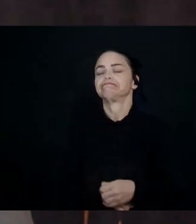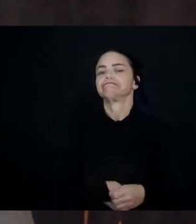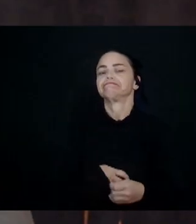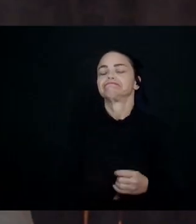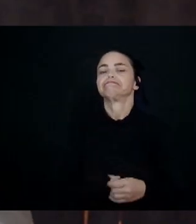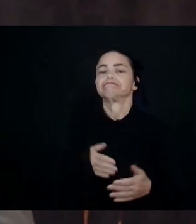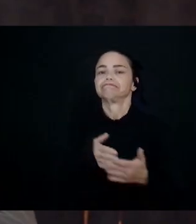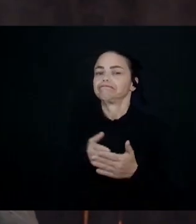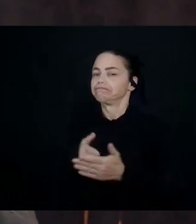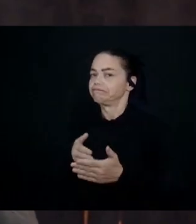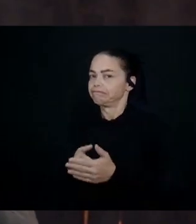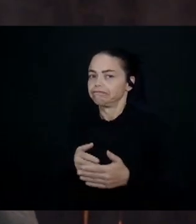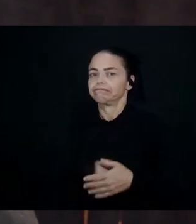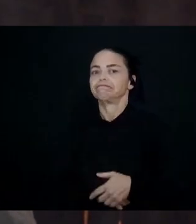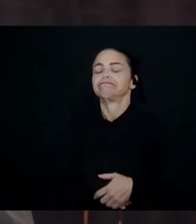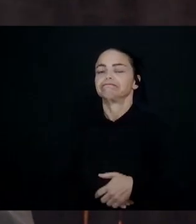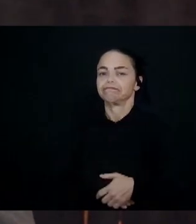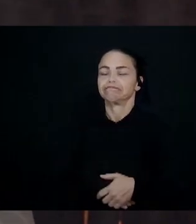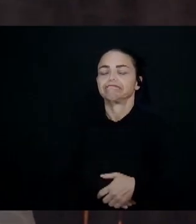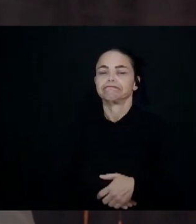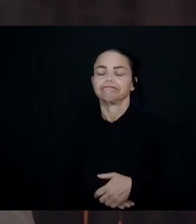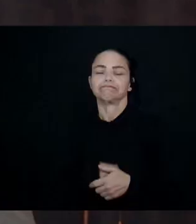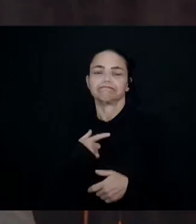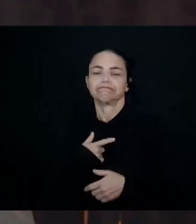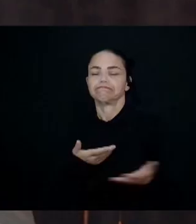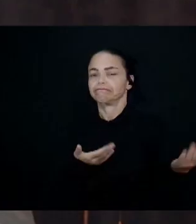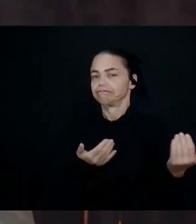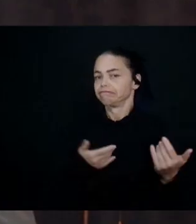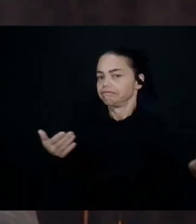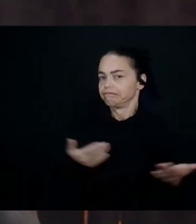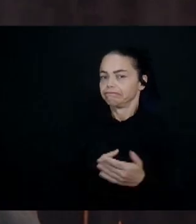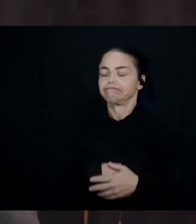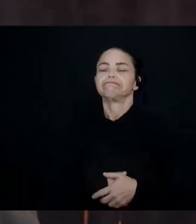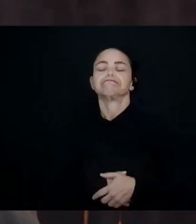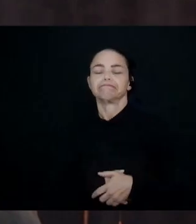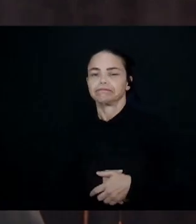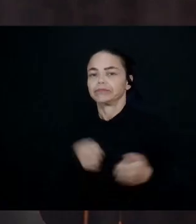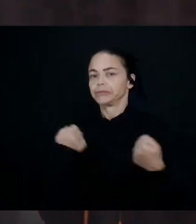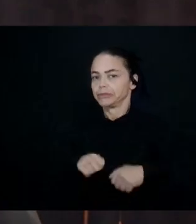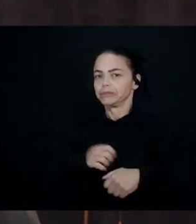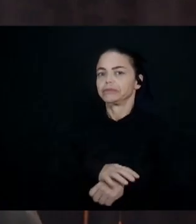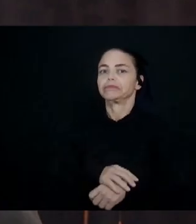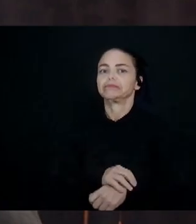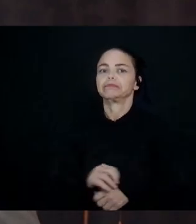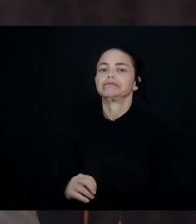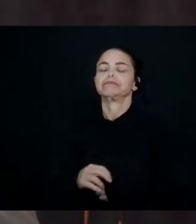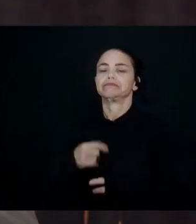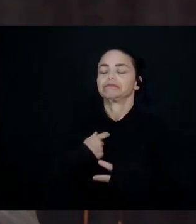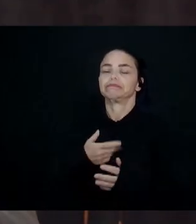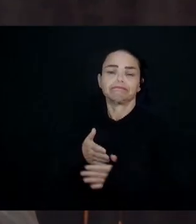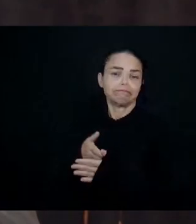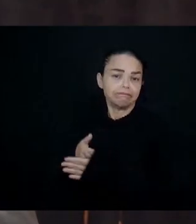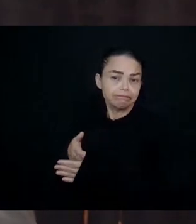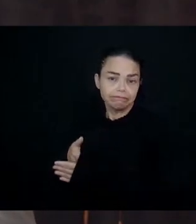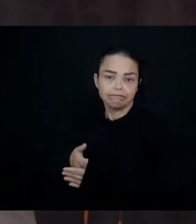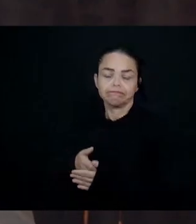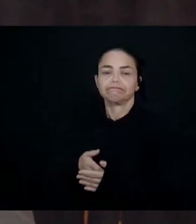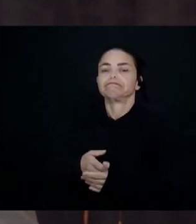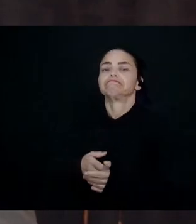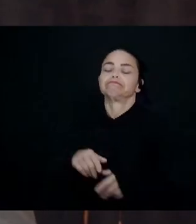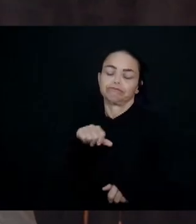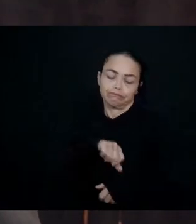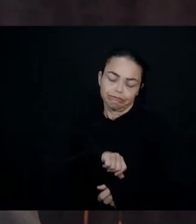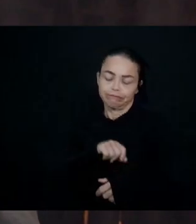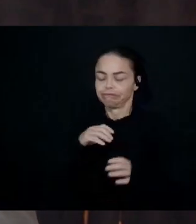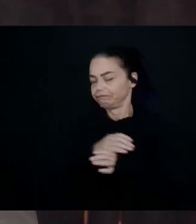nosso desenvolvimento. Então, o jovem hoje, o adolescente hoje, ele precisa, né, ter esses limites. Então, a frustração de não completar o